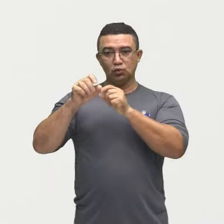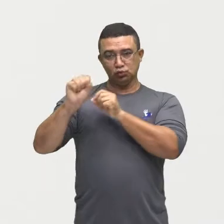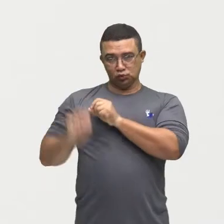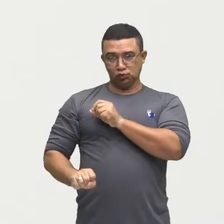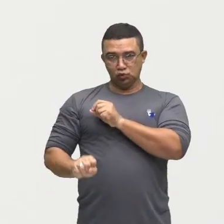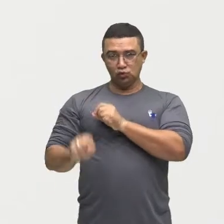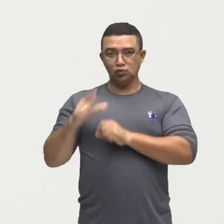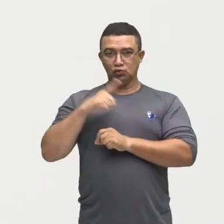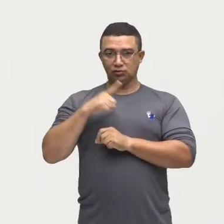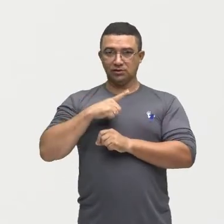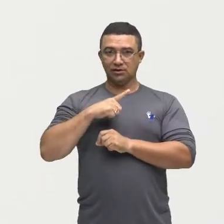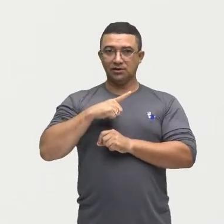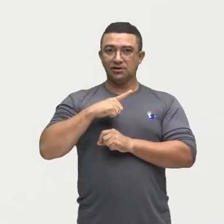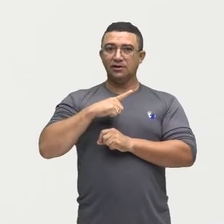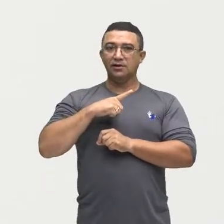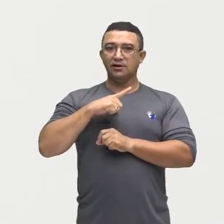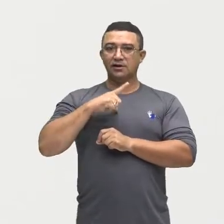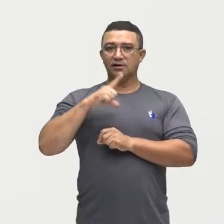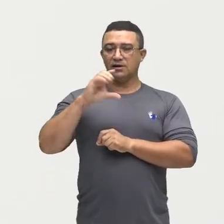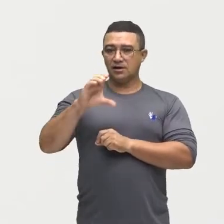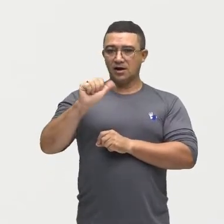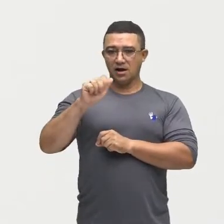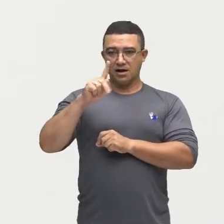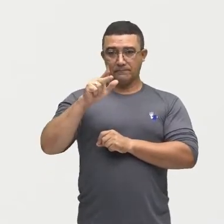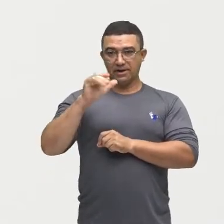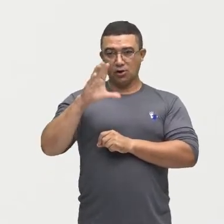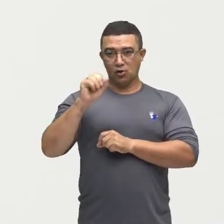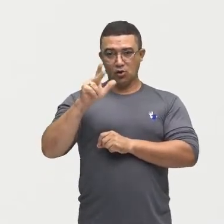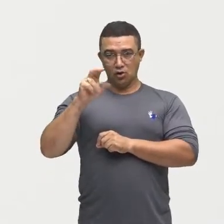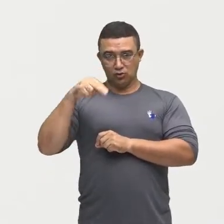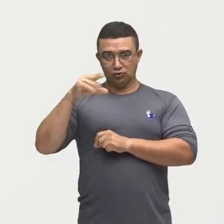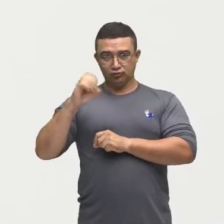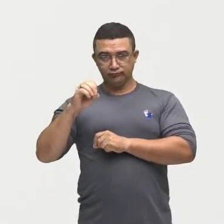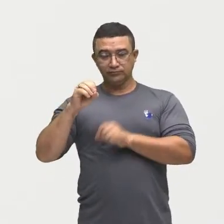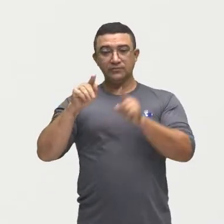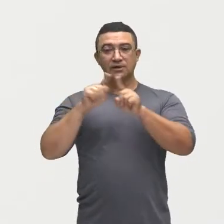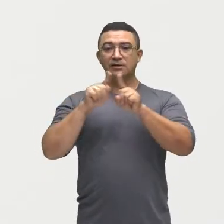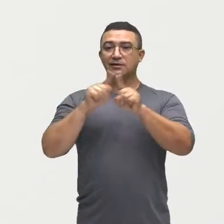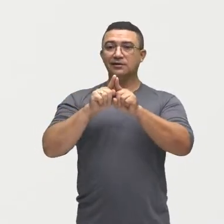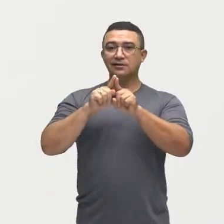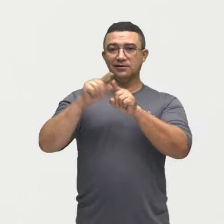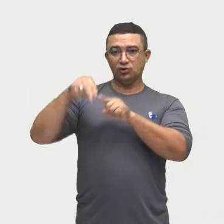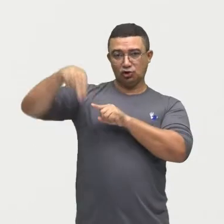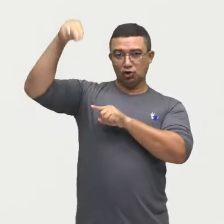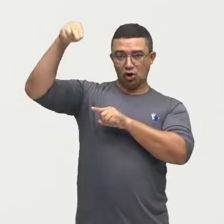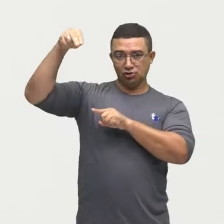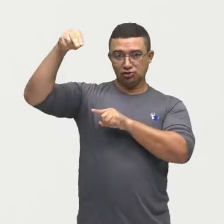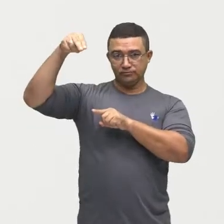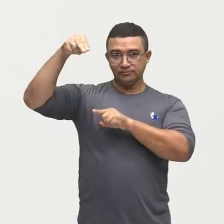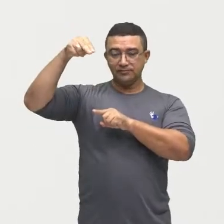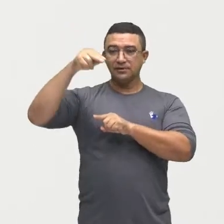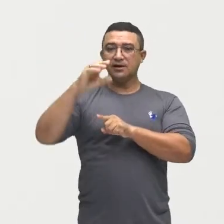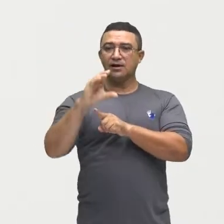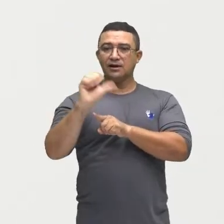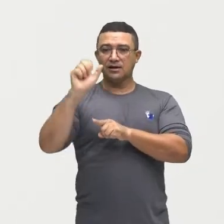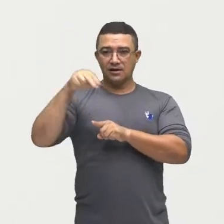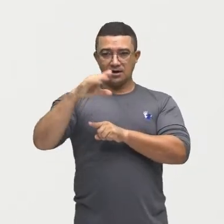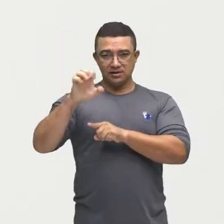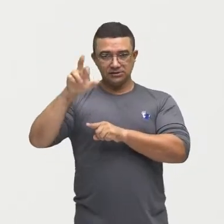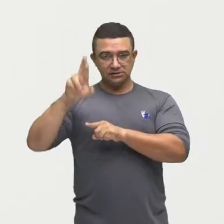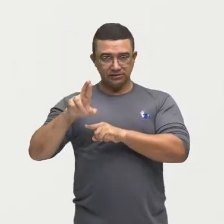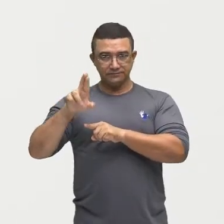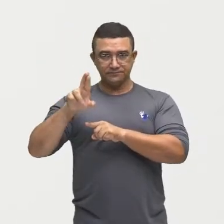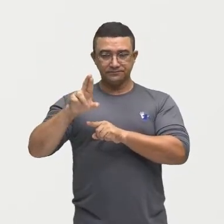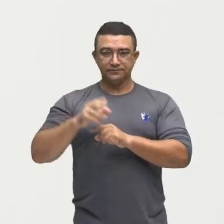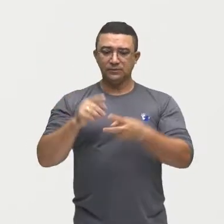sul e o trópico de Câncer, acima da linha do Equador, a gente sabe que é o hemisfério norte, né? Então, aqui a gente tem a linha do